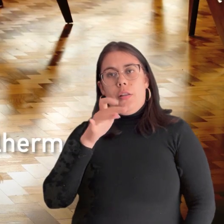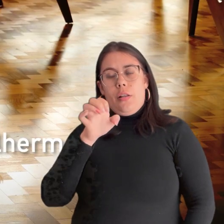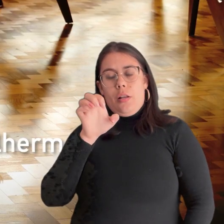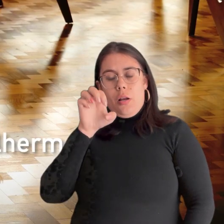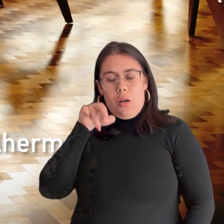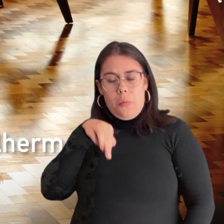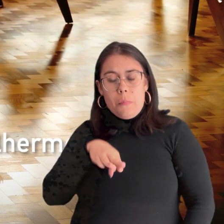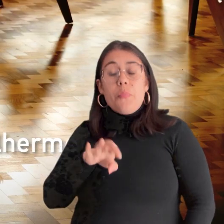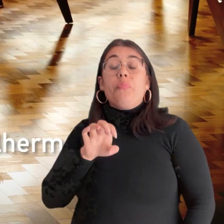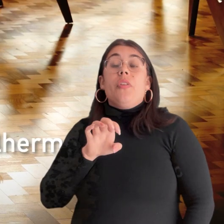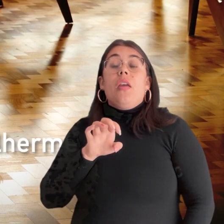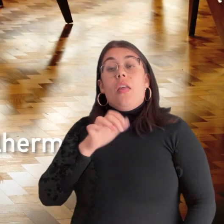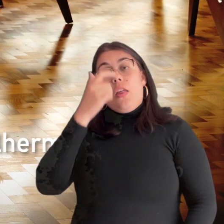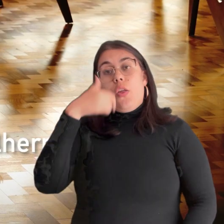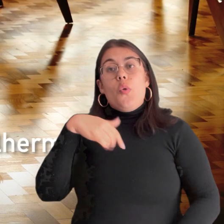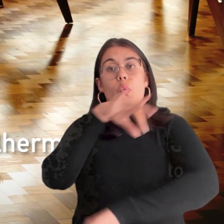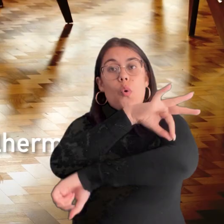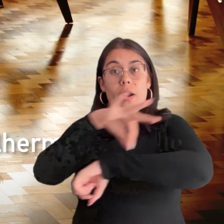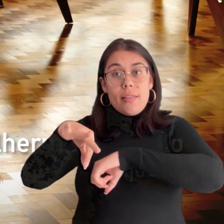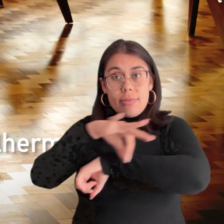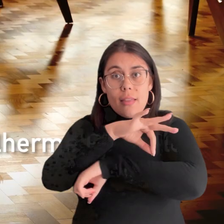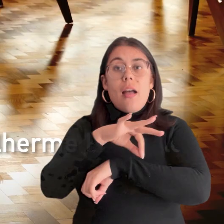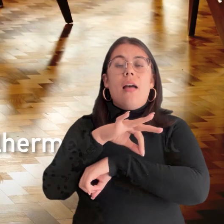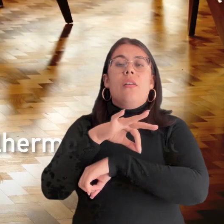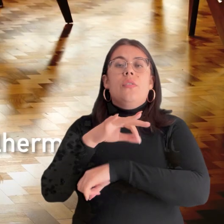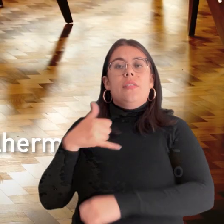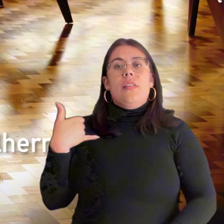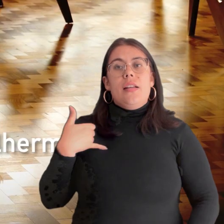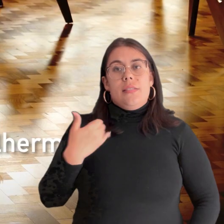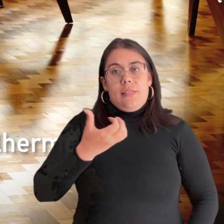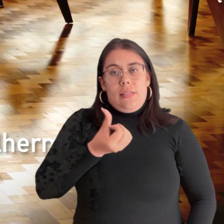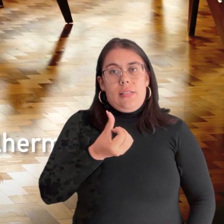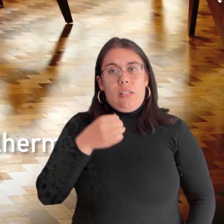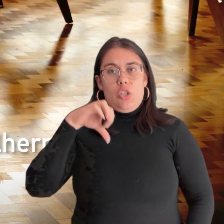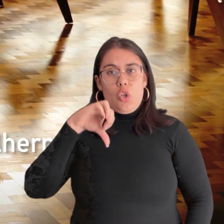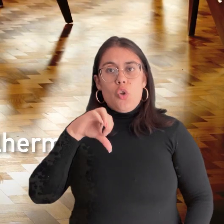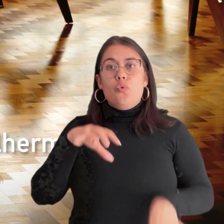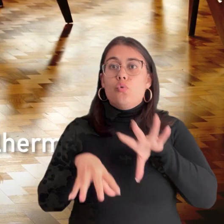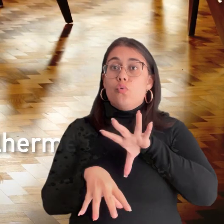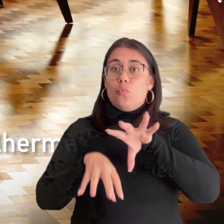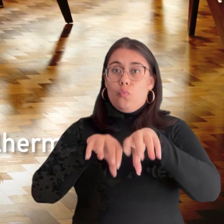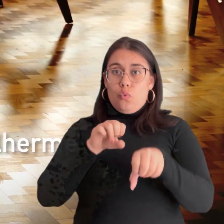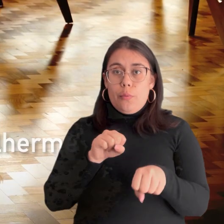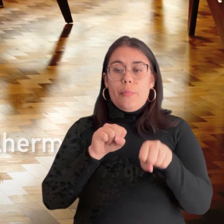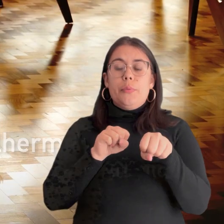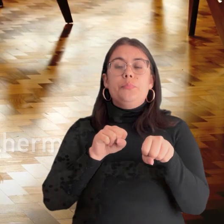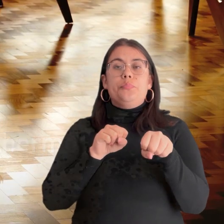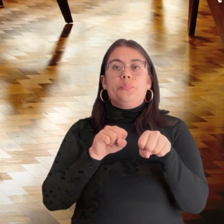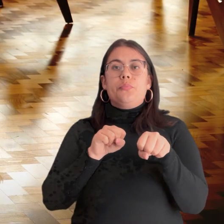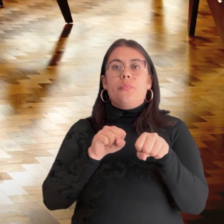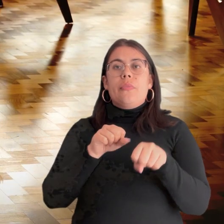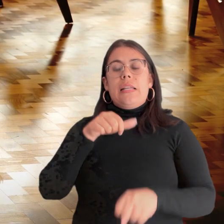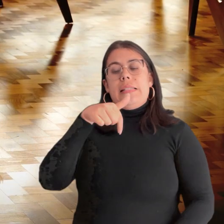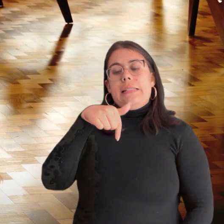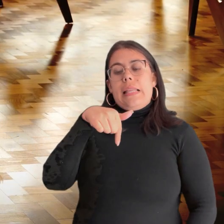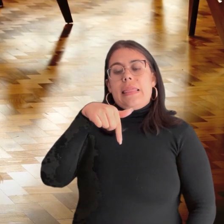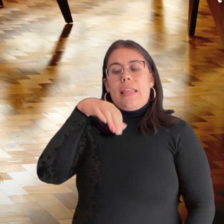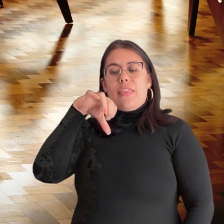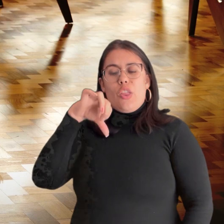69 anos, sou formado desde 79 e sou um homem